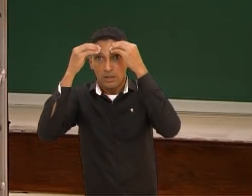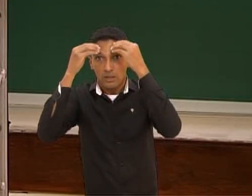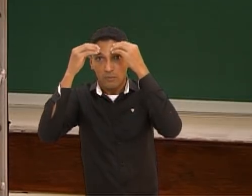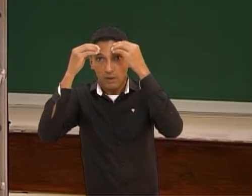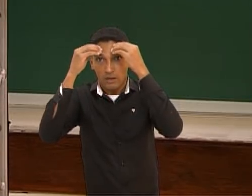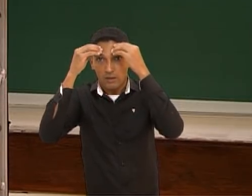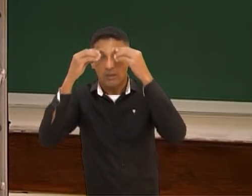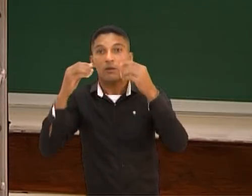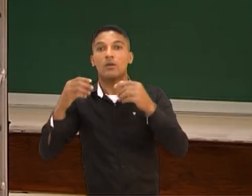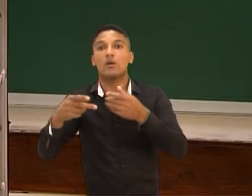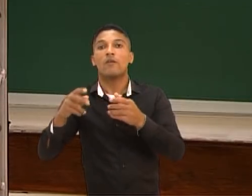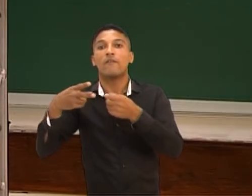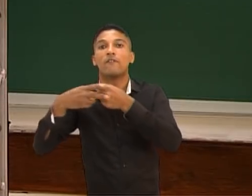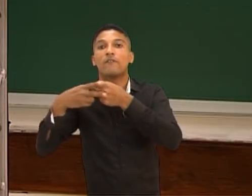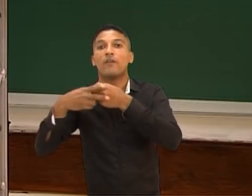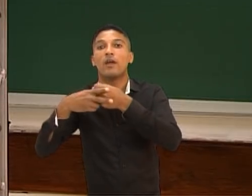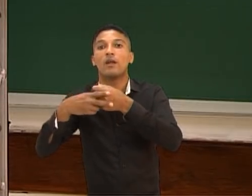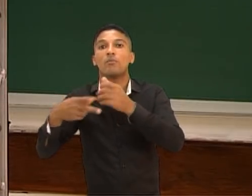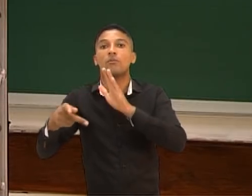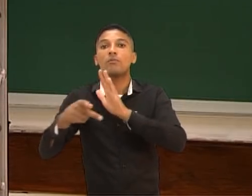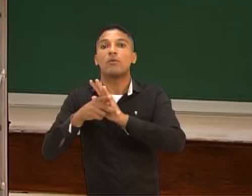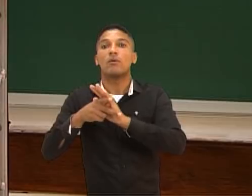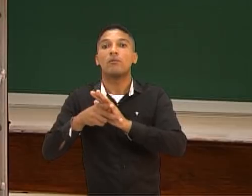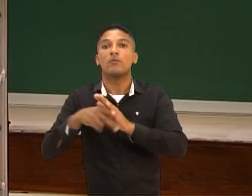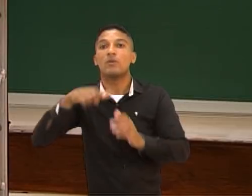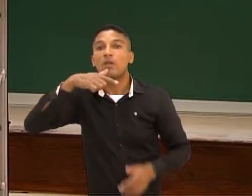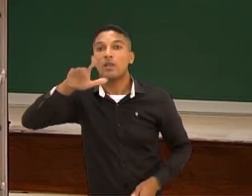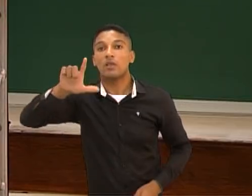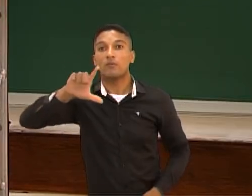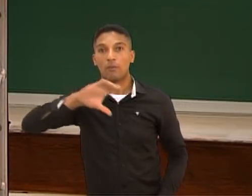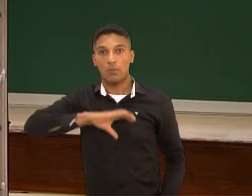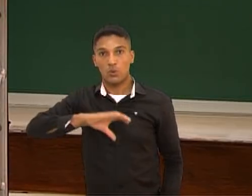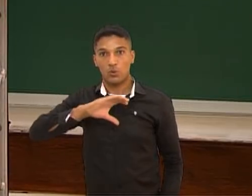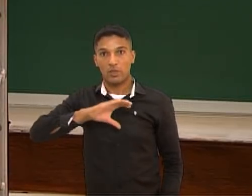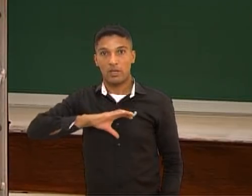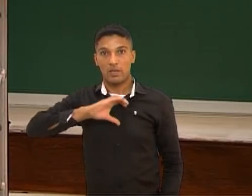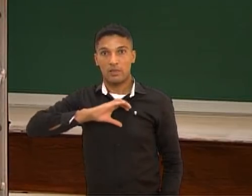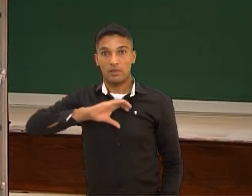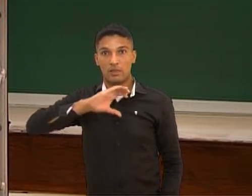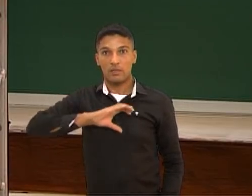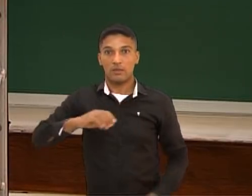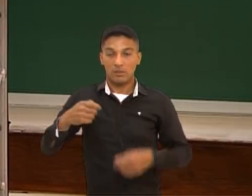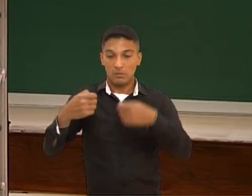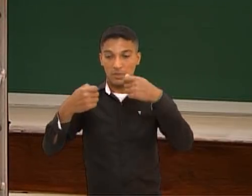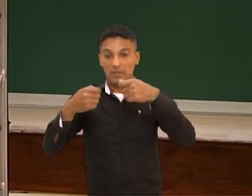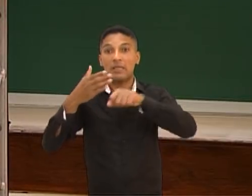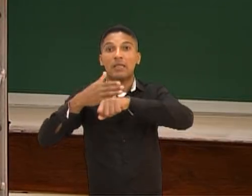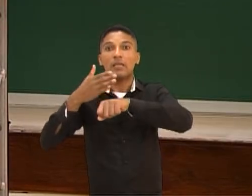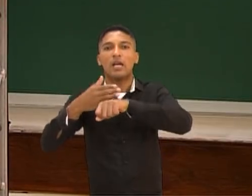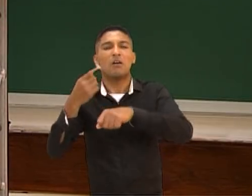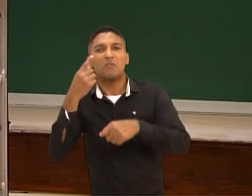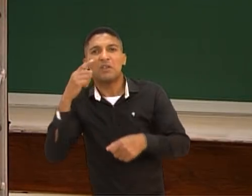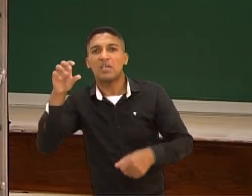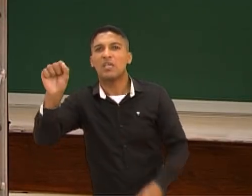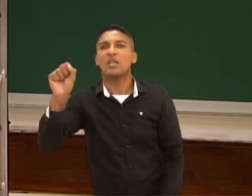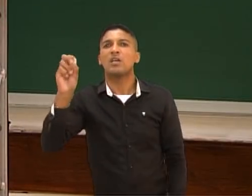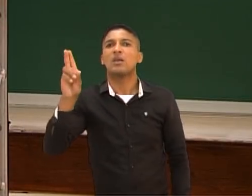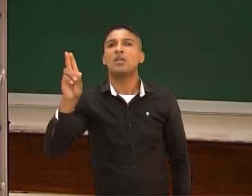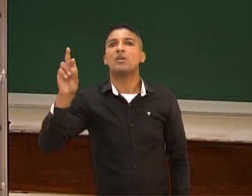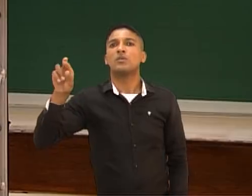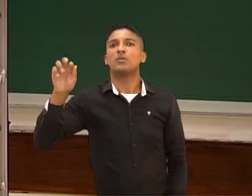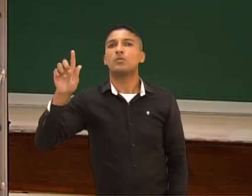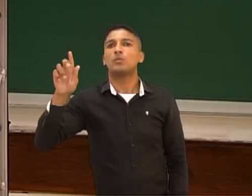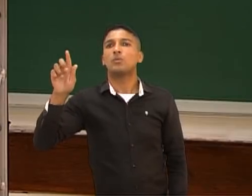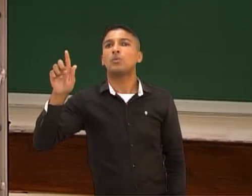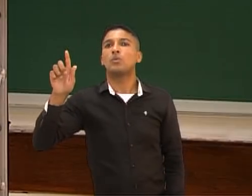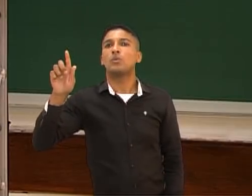necessárias. Só que isso requer muito treinamento, certo? Então, se num primeiro momento eu fico com dúvida e eu não tenho a possibilidade de ter